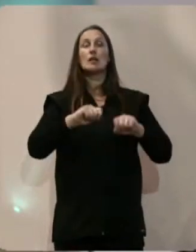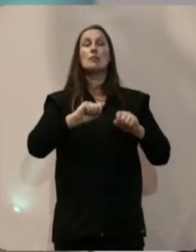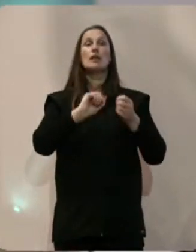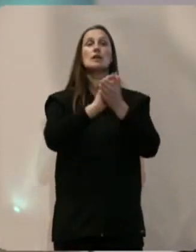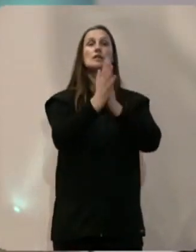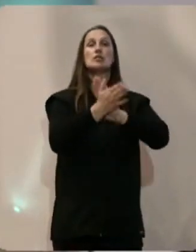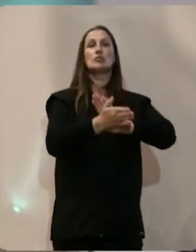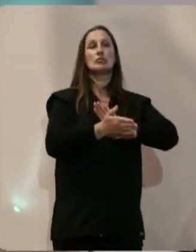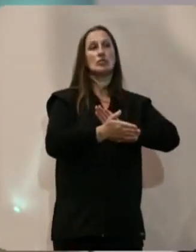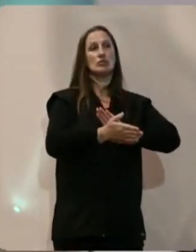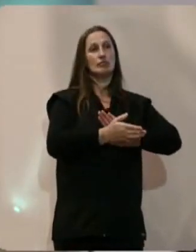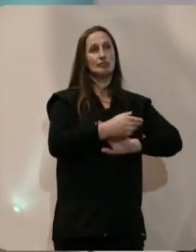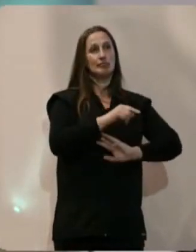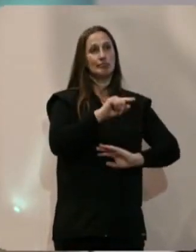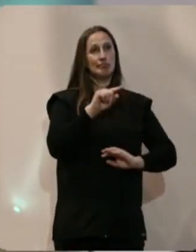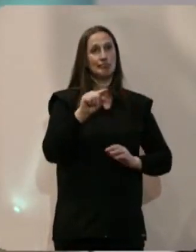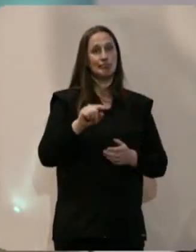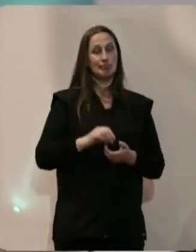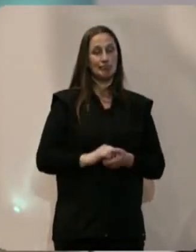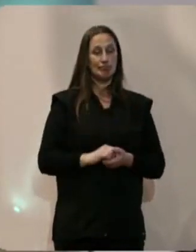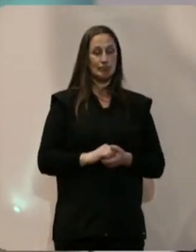destruir você.